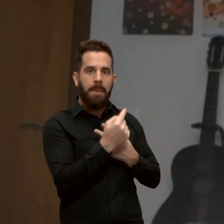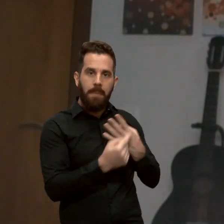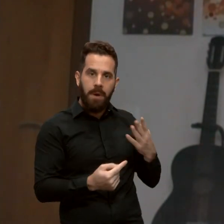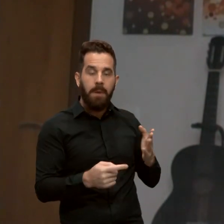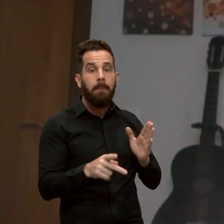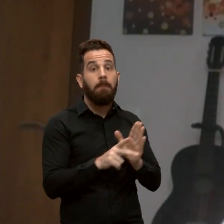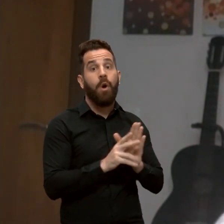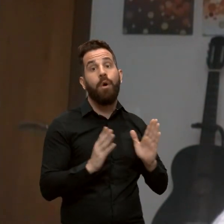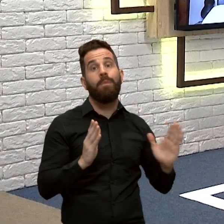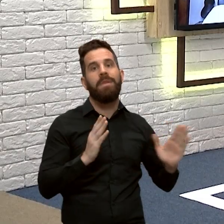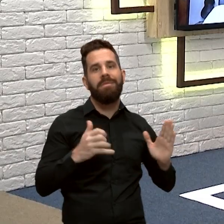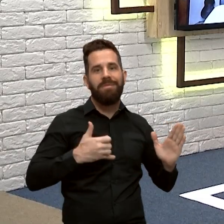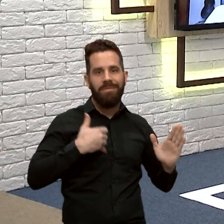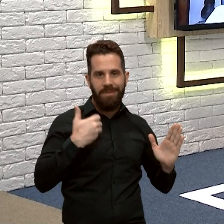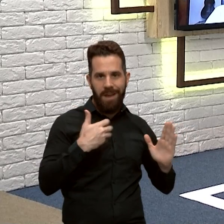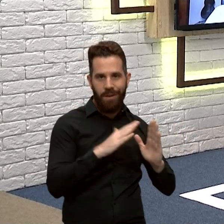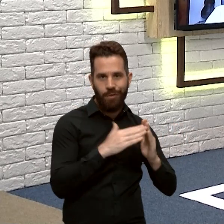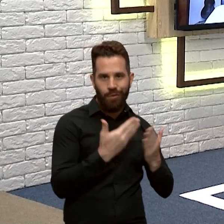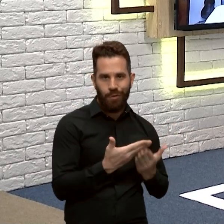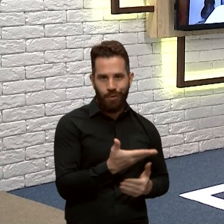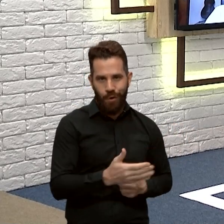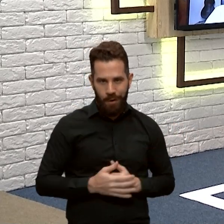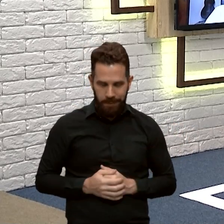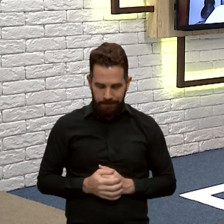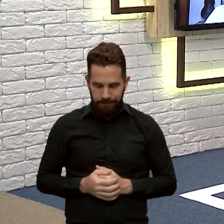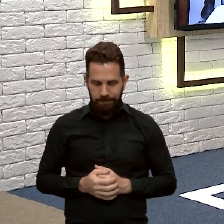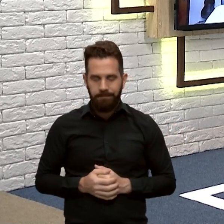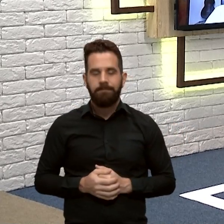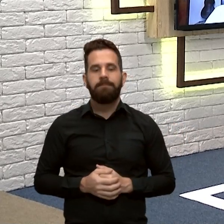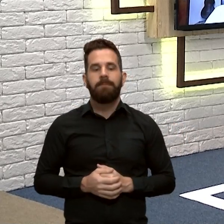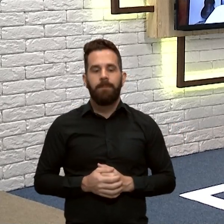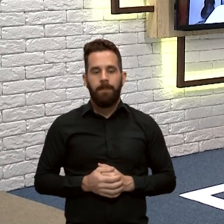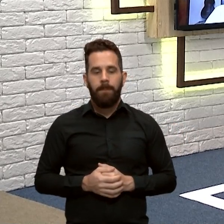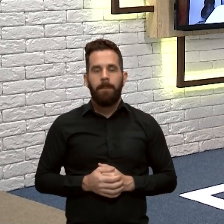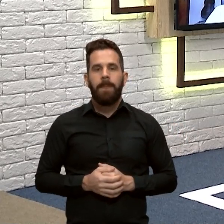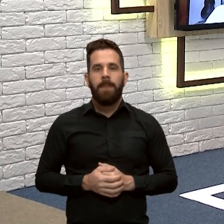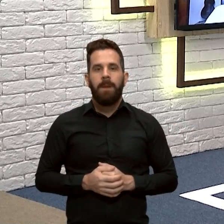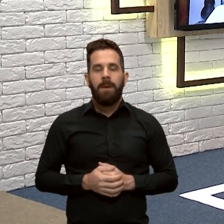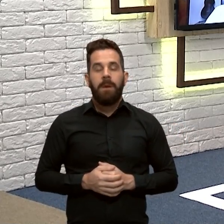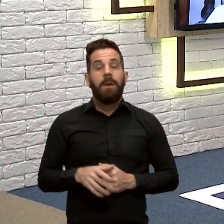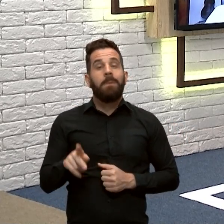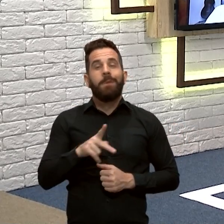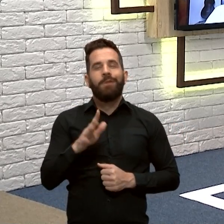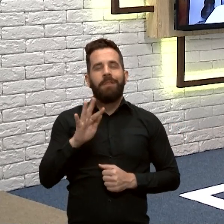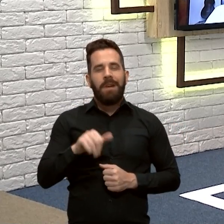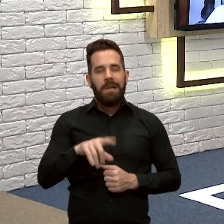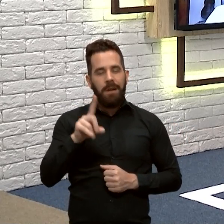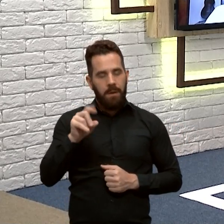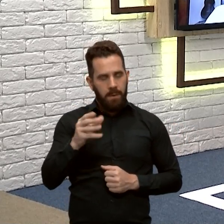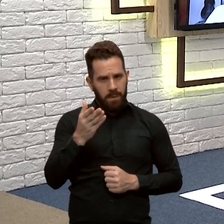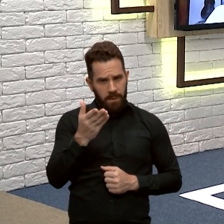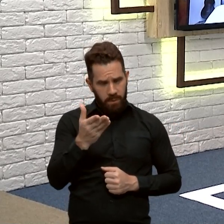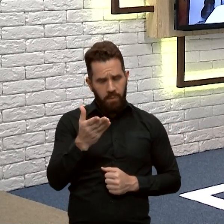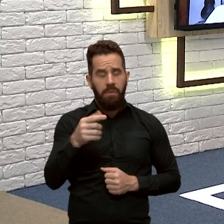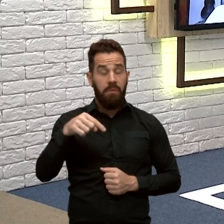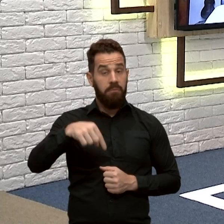escolar. Bacana. Bom, professor Fernando, aqui em Goiânia a gente tem